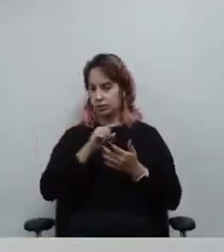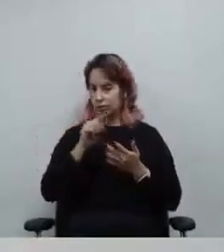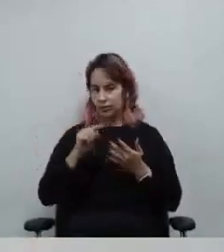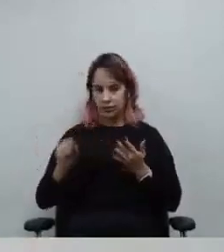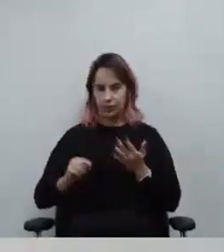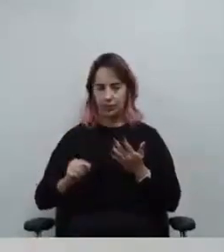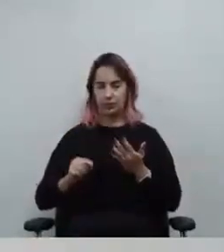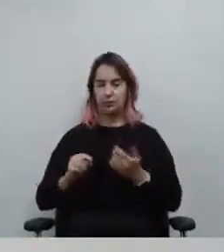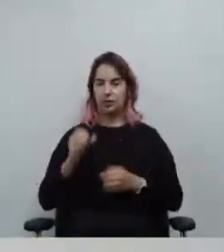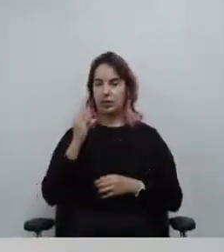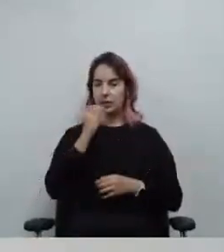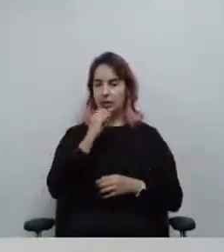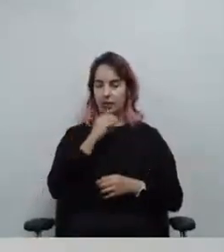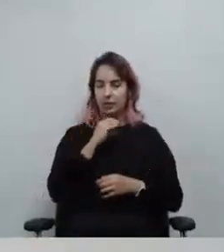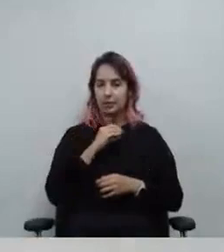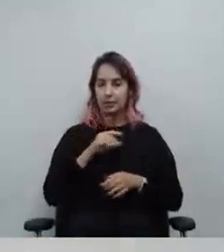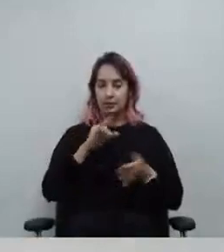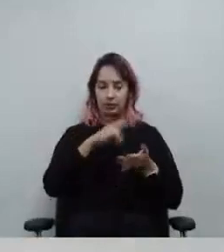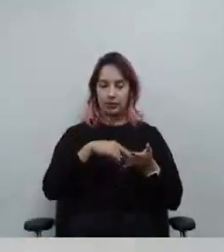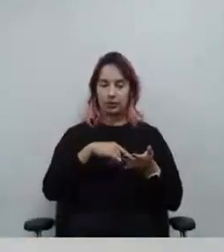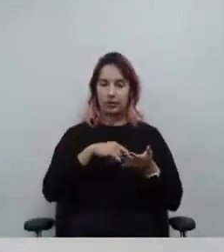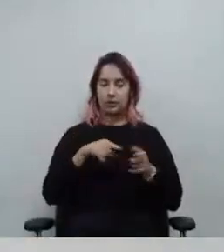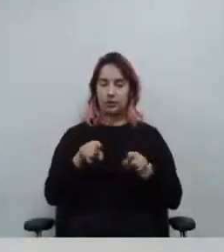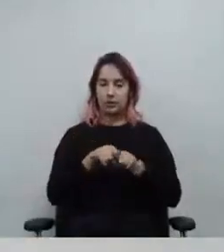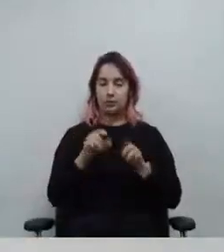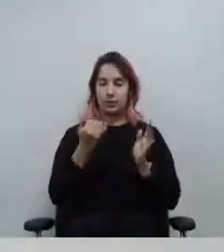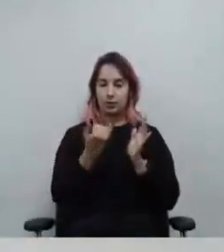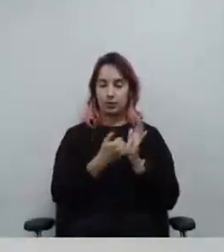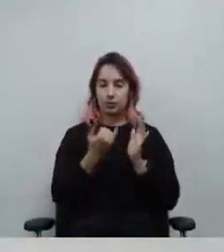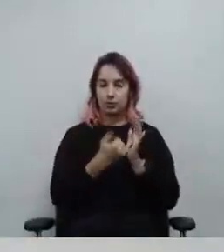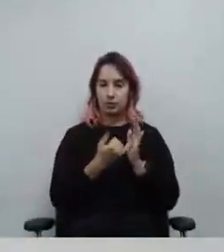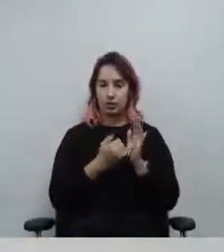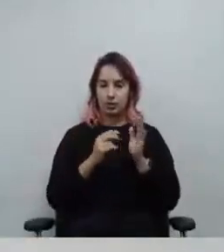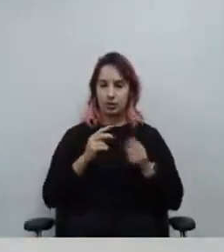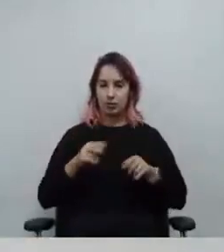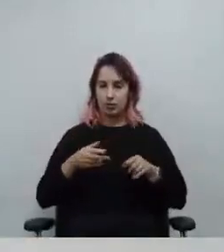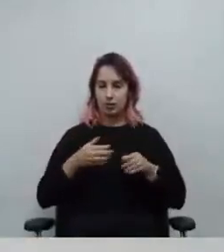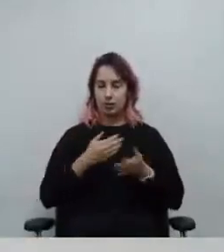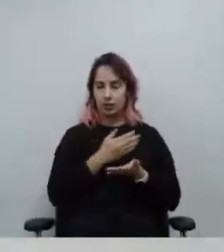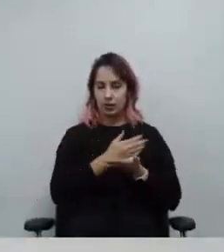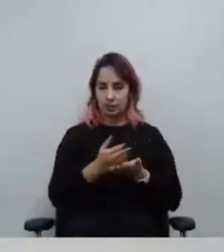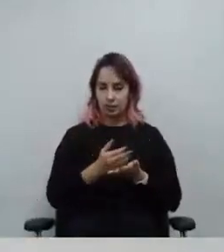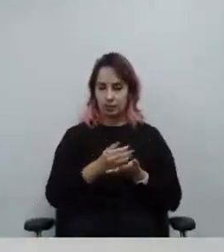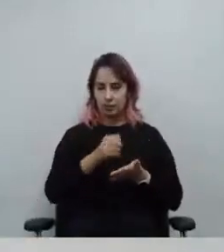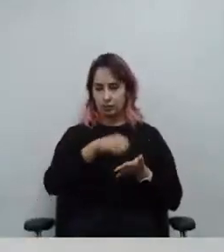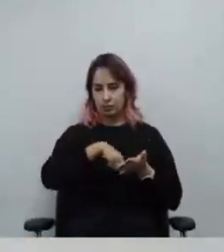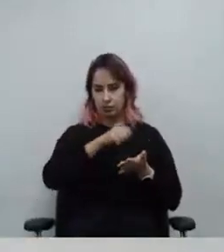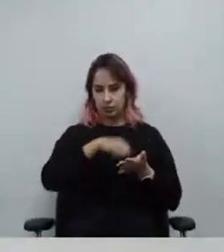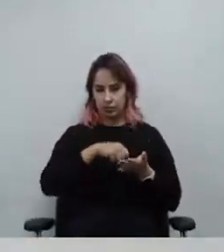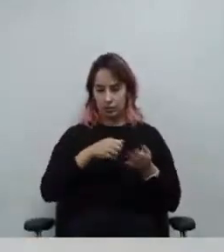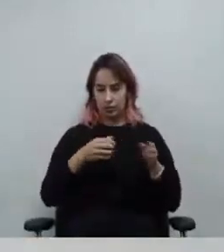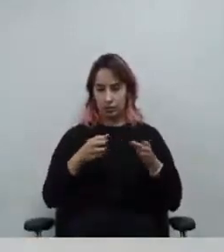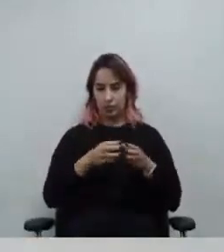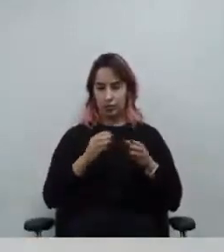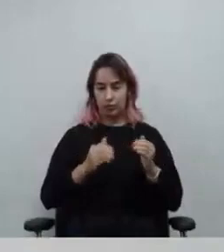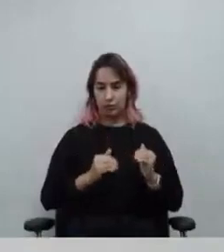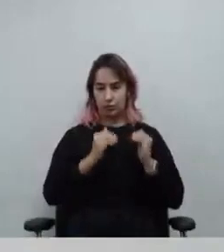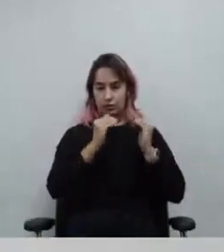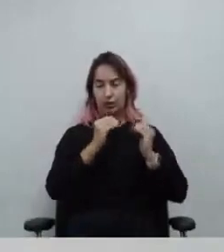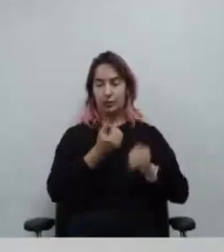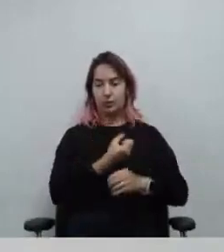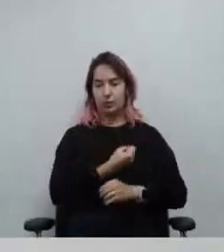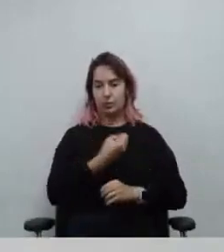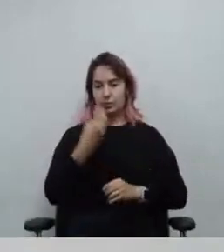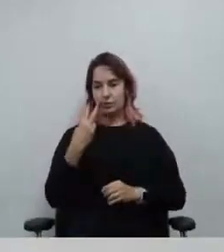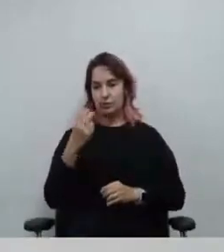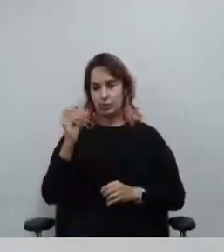breve relatório. Com base no respectivo edital de abertura de inscrições e nos termos da deliberação do Conselho Superior número 26, de